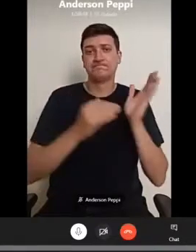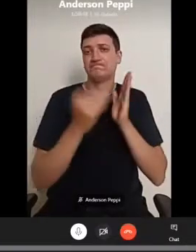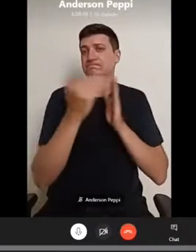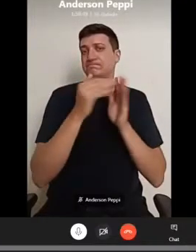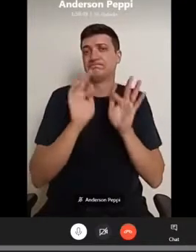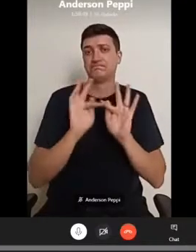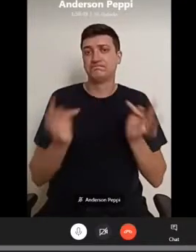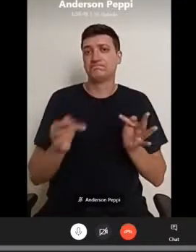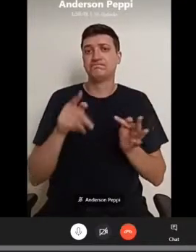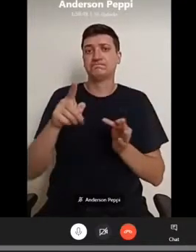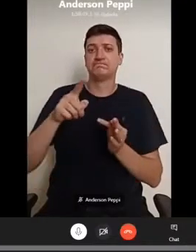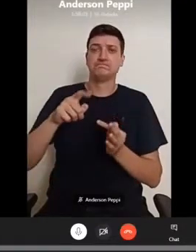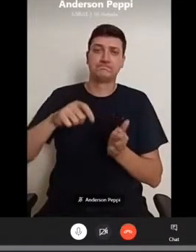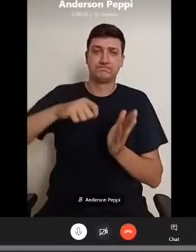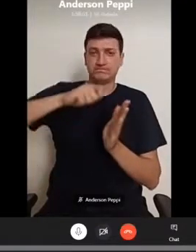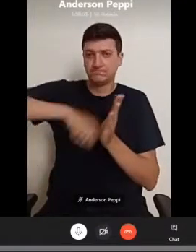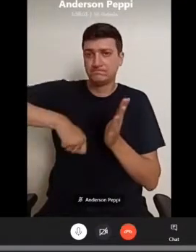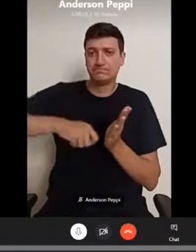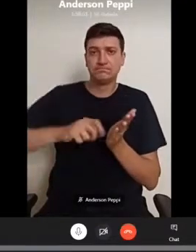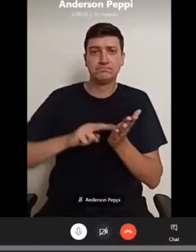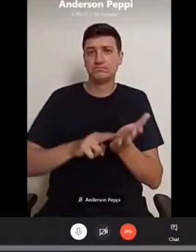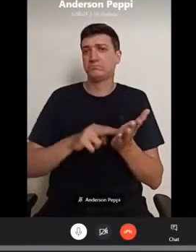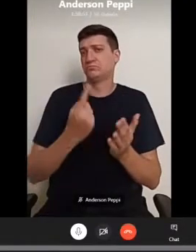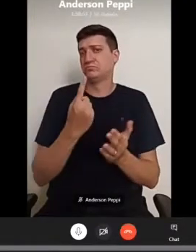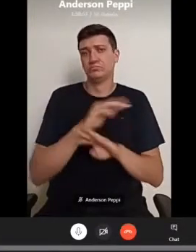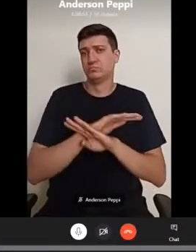que já está nas mesas dos vereadores.